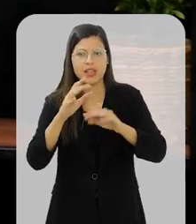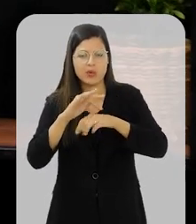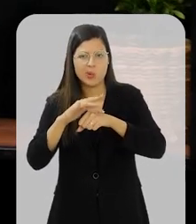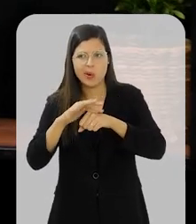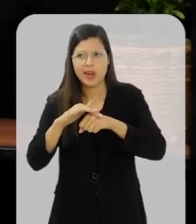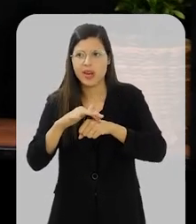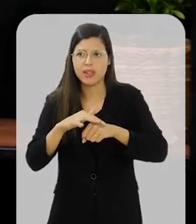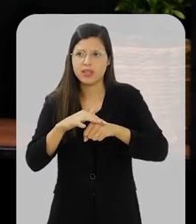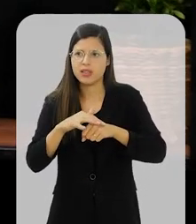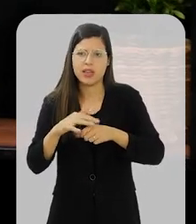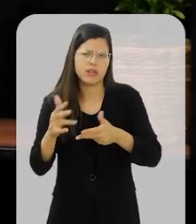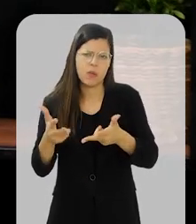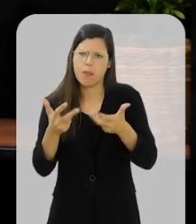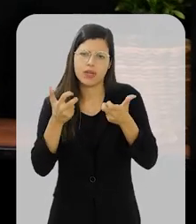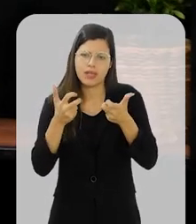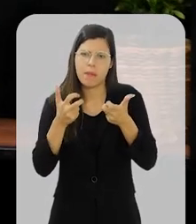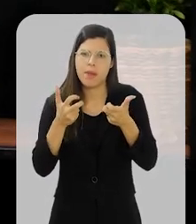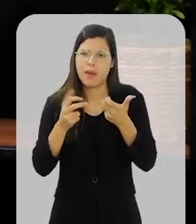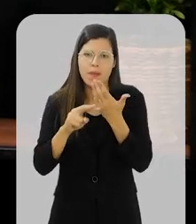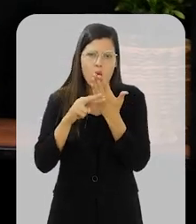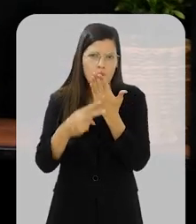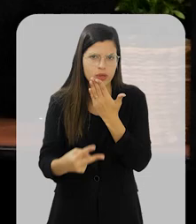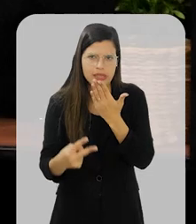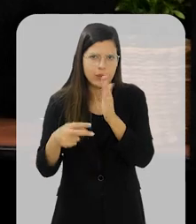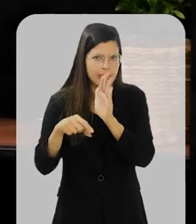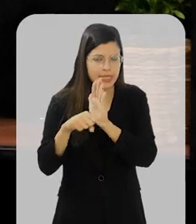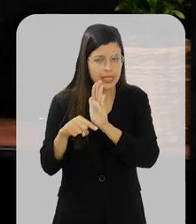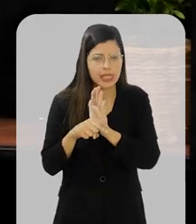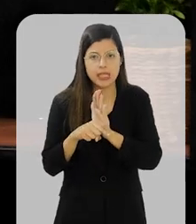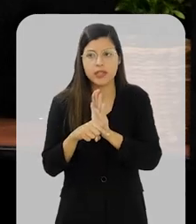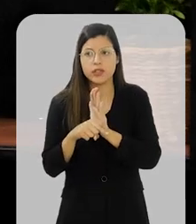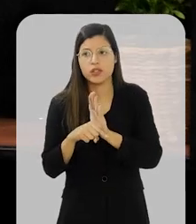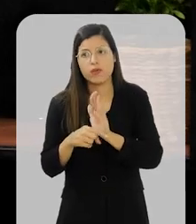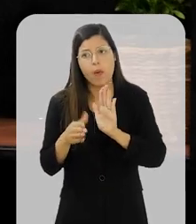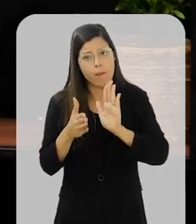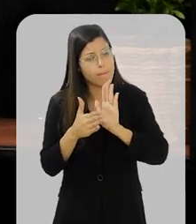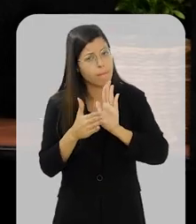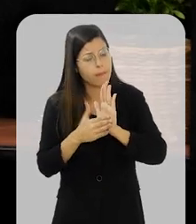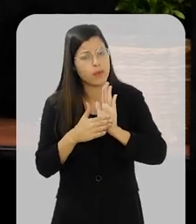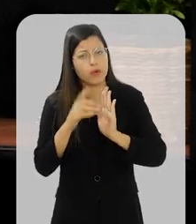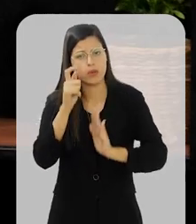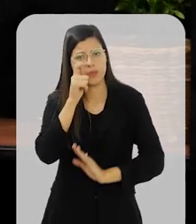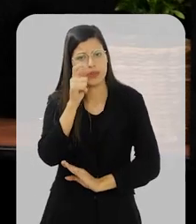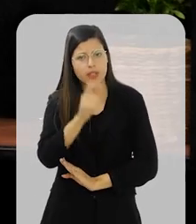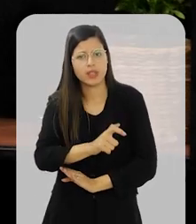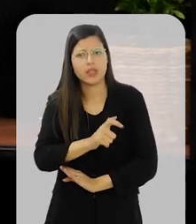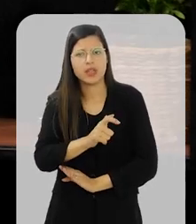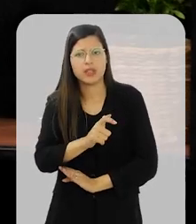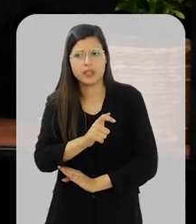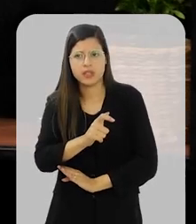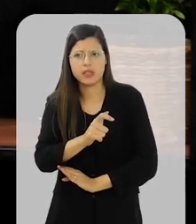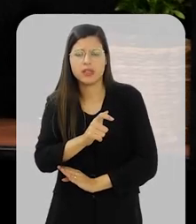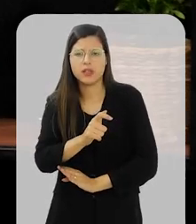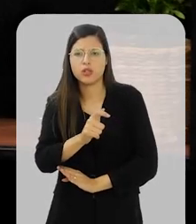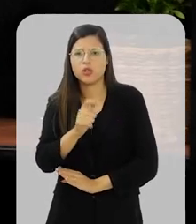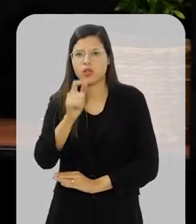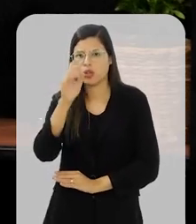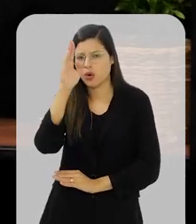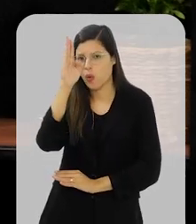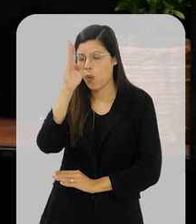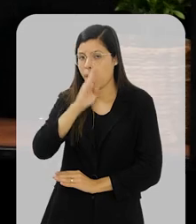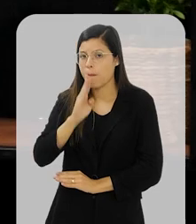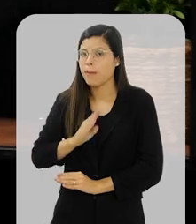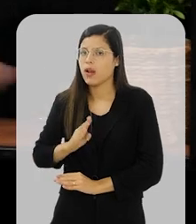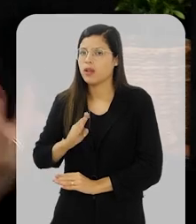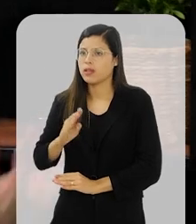efeitos adversos ou com o mínimo de efeitos adversos, né? Então, acho que, assim, é uma proposta muito interessante, de fato,